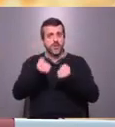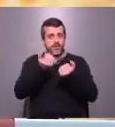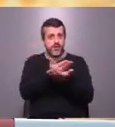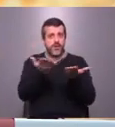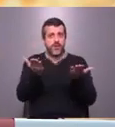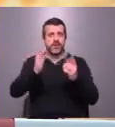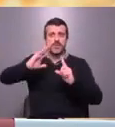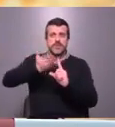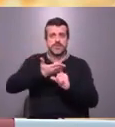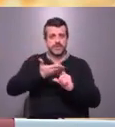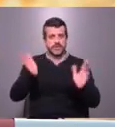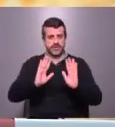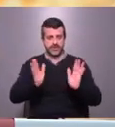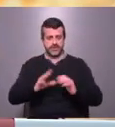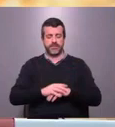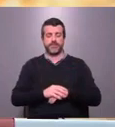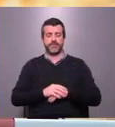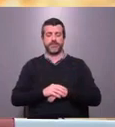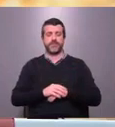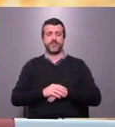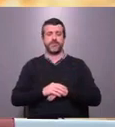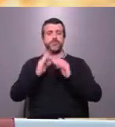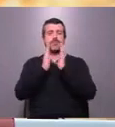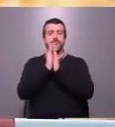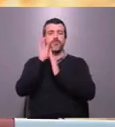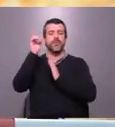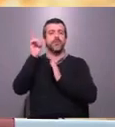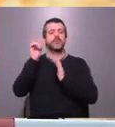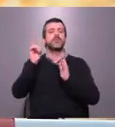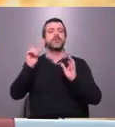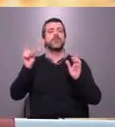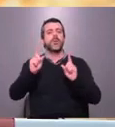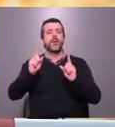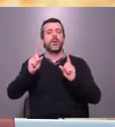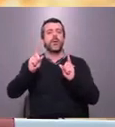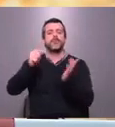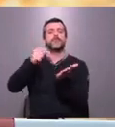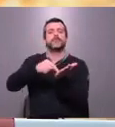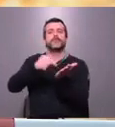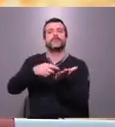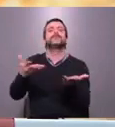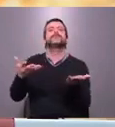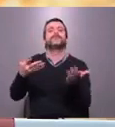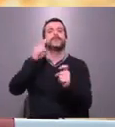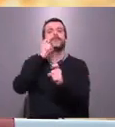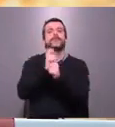e não condenar. Deus como alguém que não está para nos cobrar seja o que for.